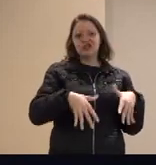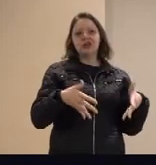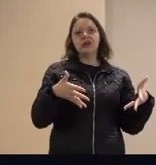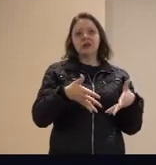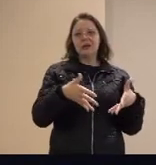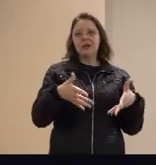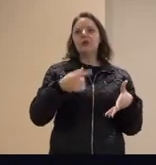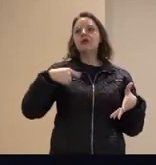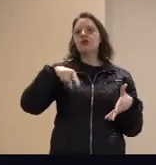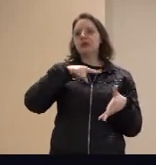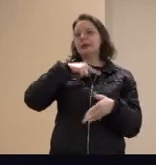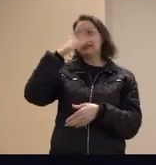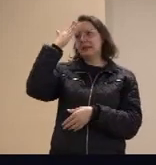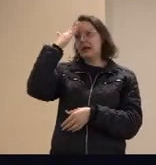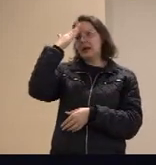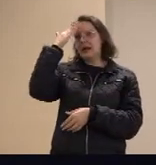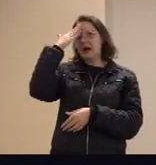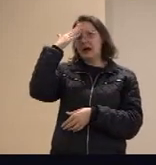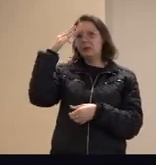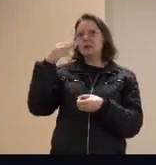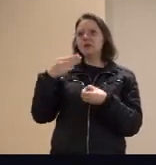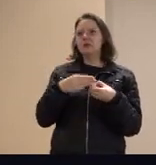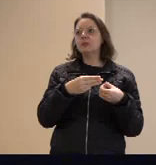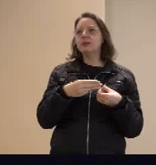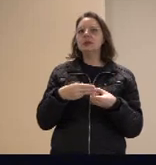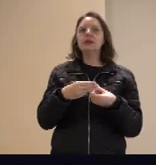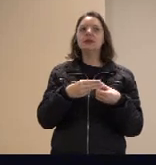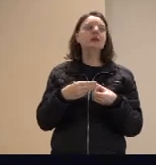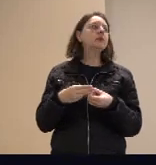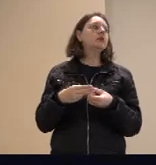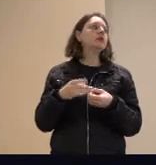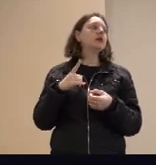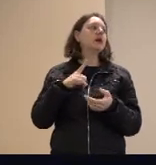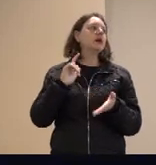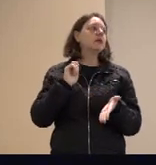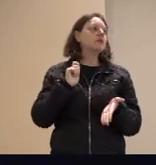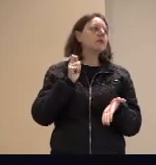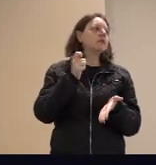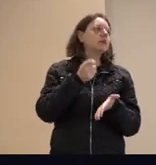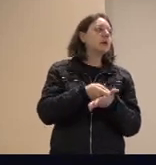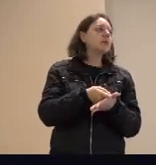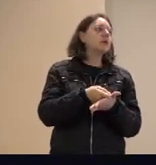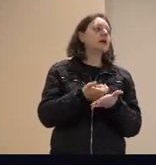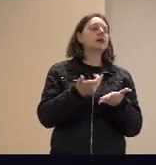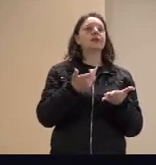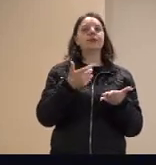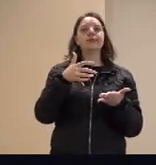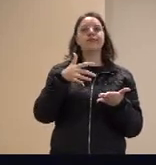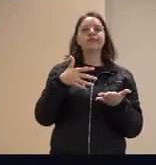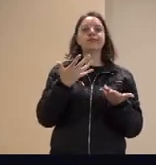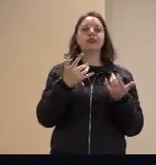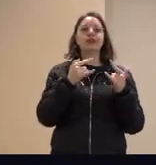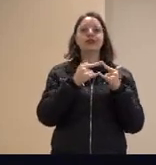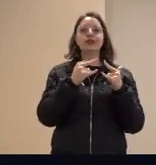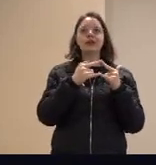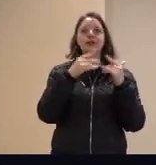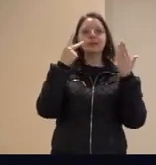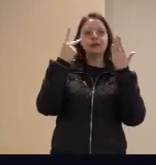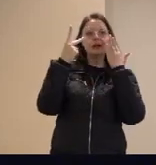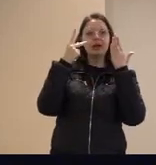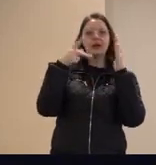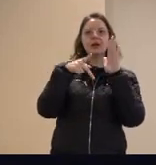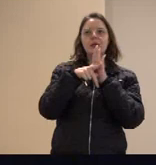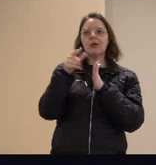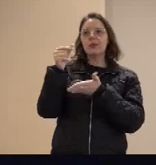Então, a gente sabe, e os municípios lá, que pagamento a instituições psiquiátricas é despesa de fundo